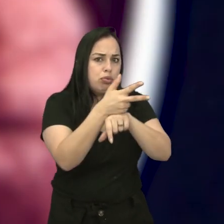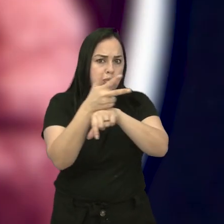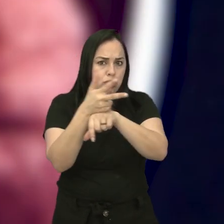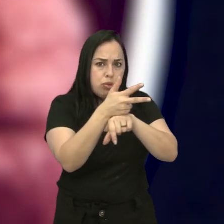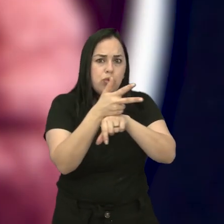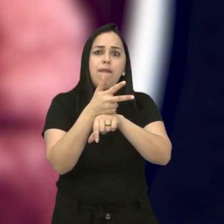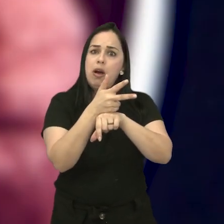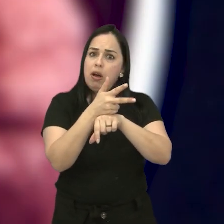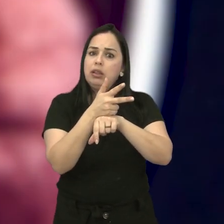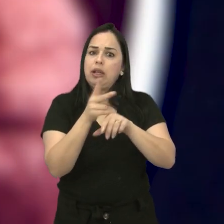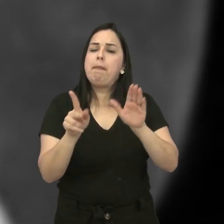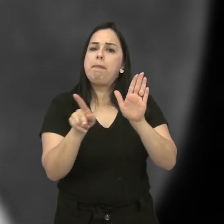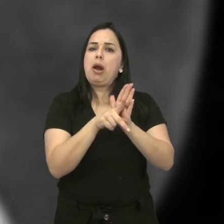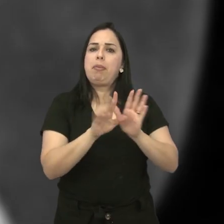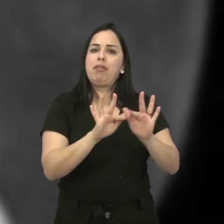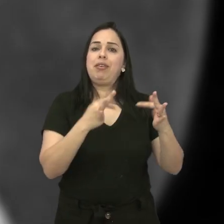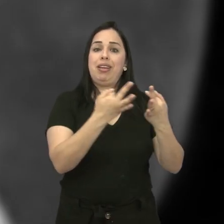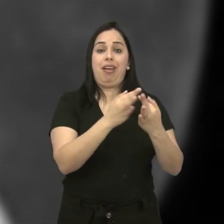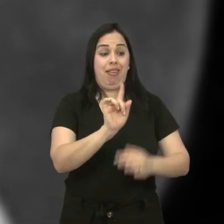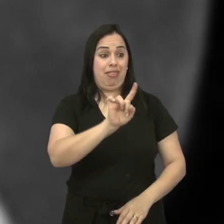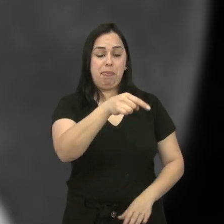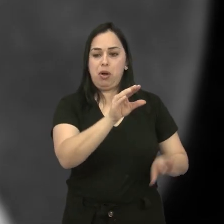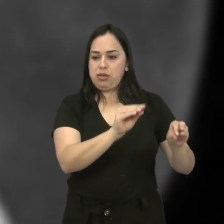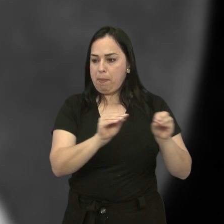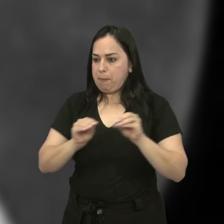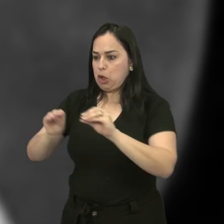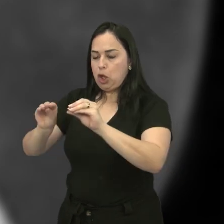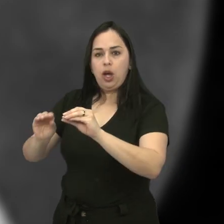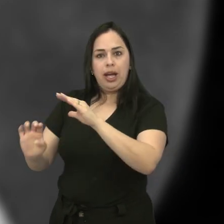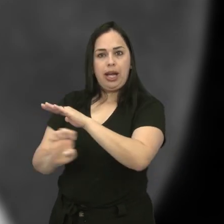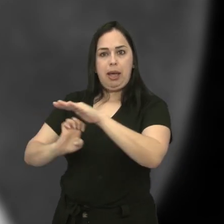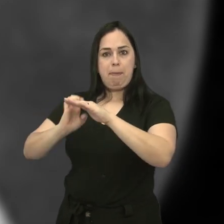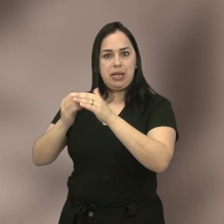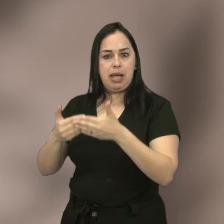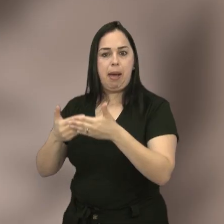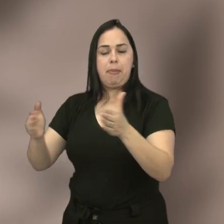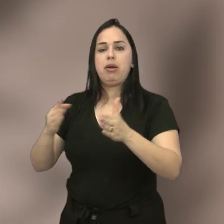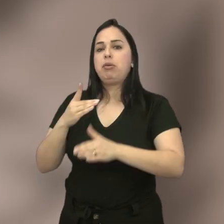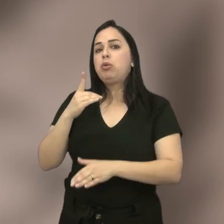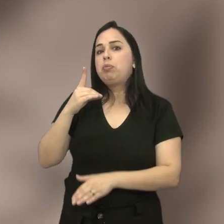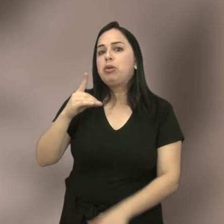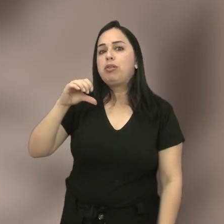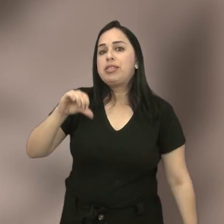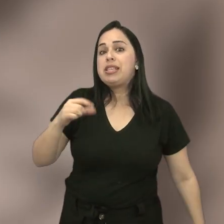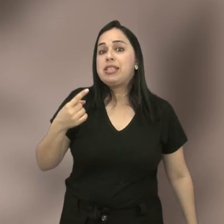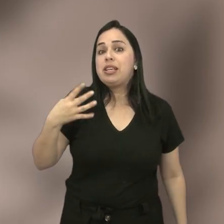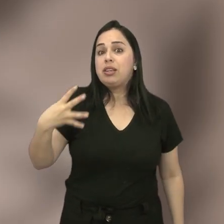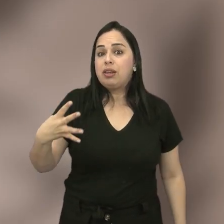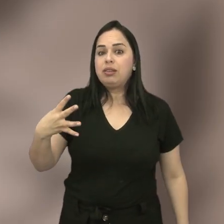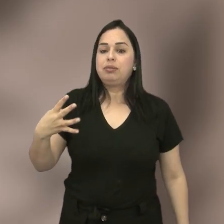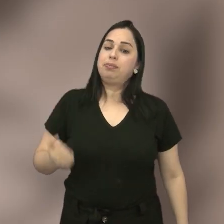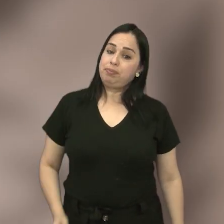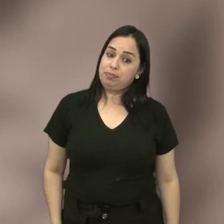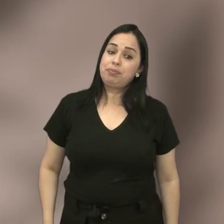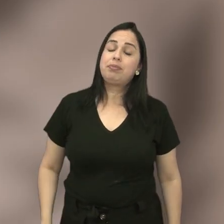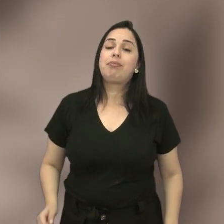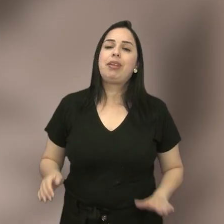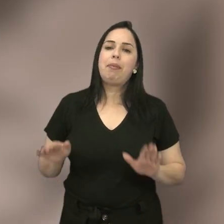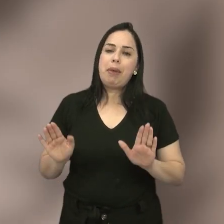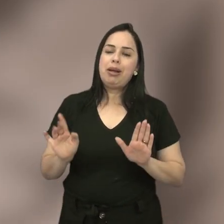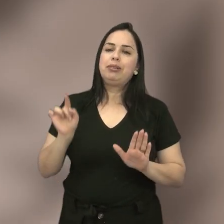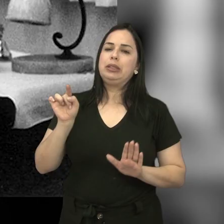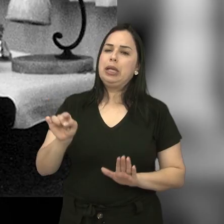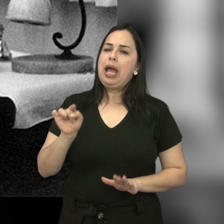seu próprio empreendimento no ano de 1914, o Foto Femina. Mesmo assim, Gioconda só podia retratar mulheres